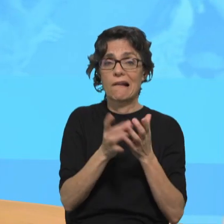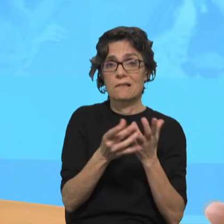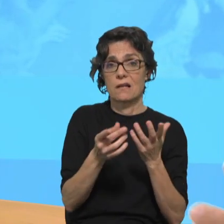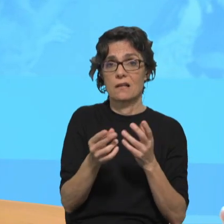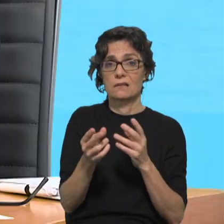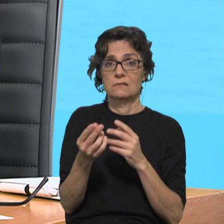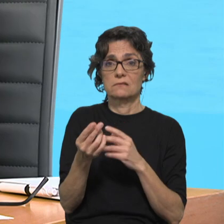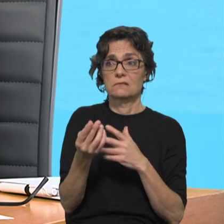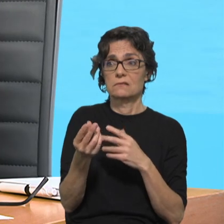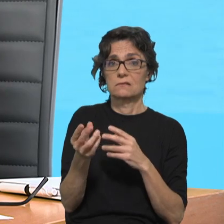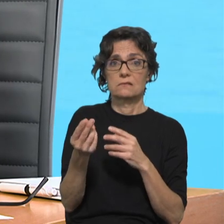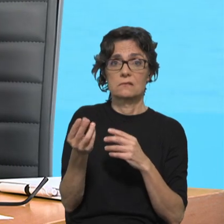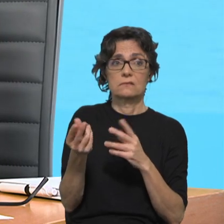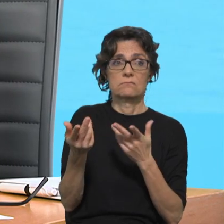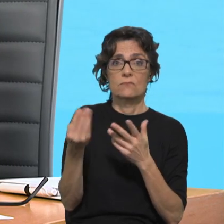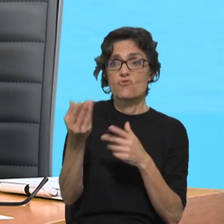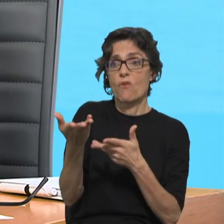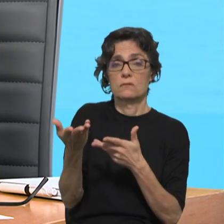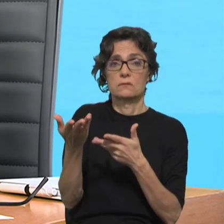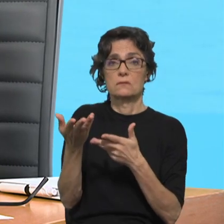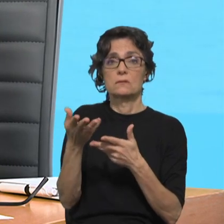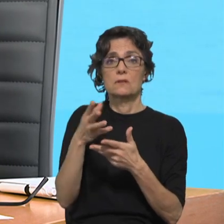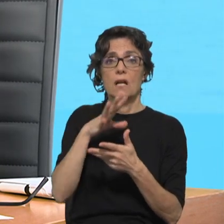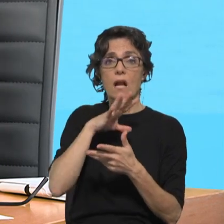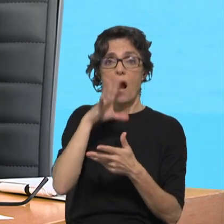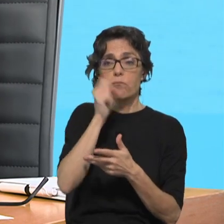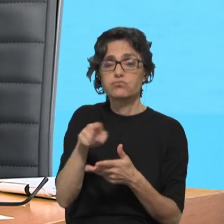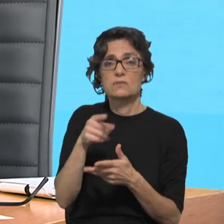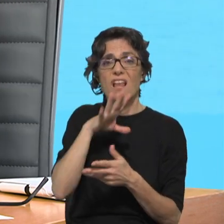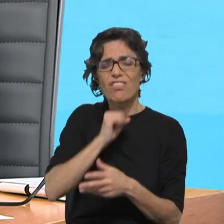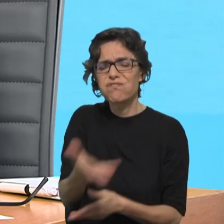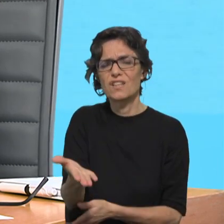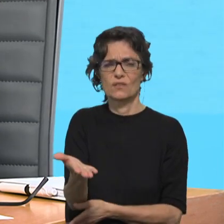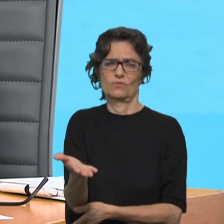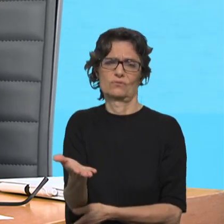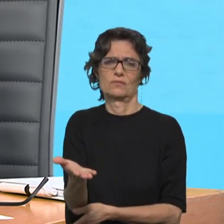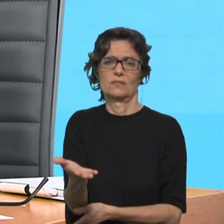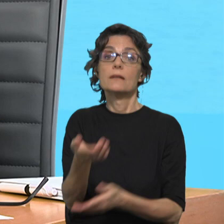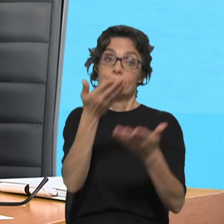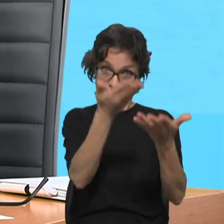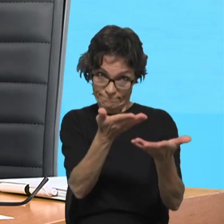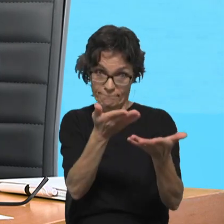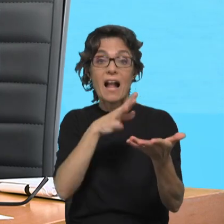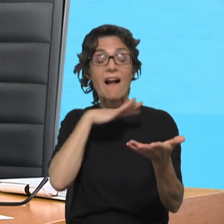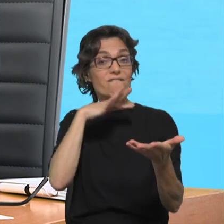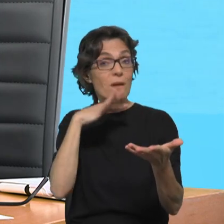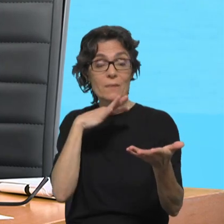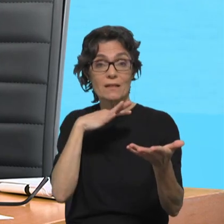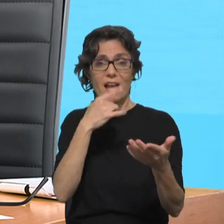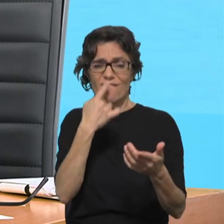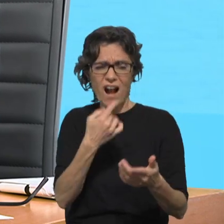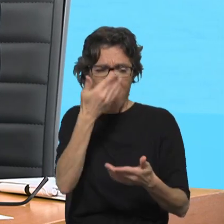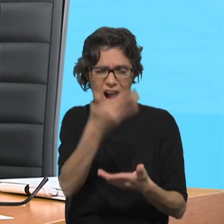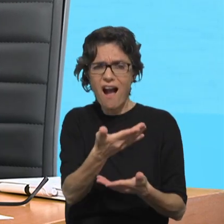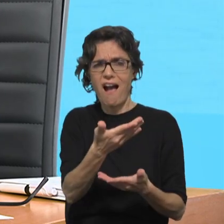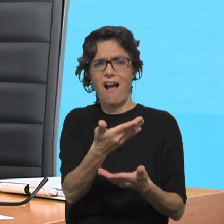Como vê, portanto, a família que devia proteger as crianças é a primeira a falhar. E os abusos sexuais, como é dito,